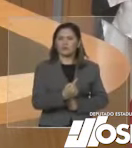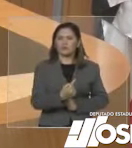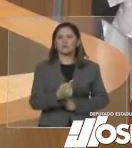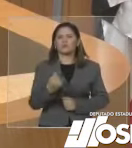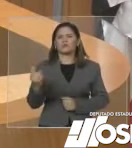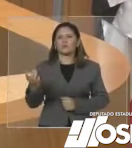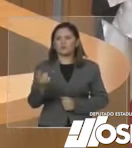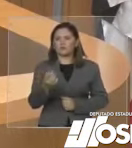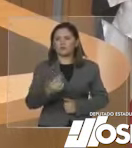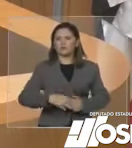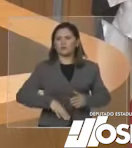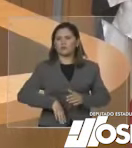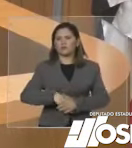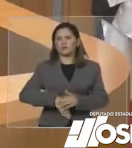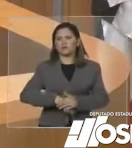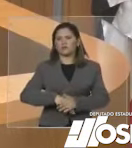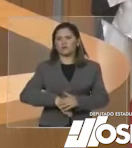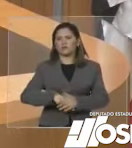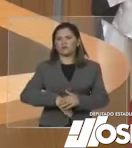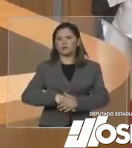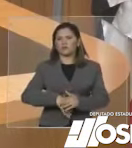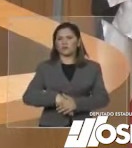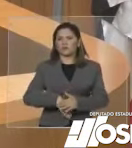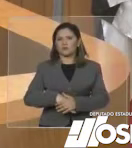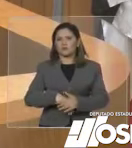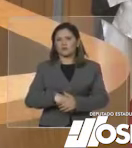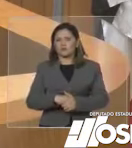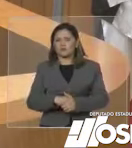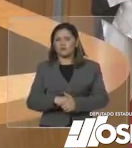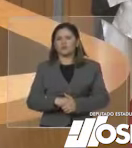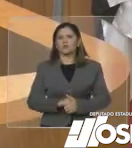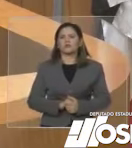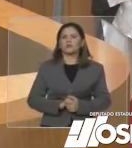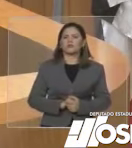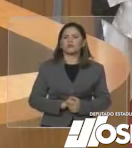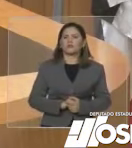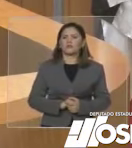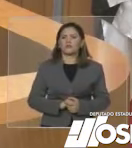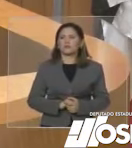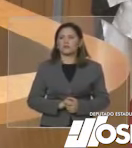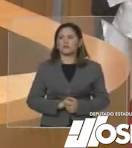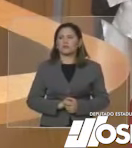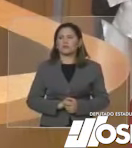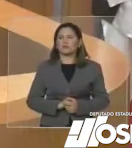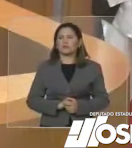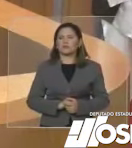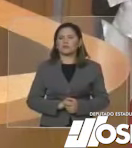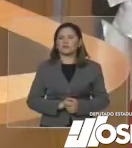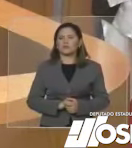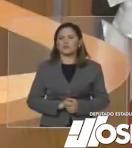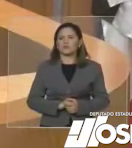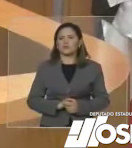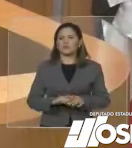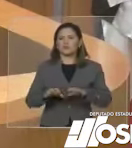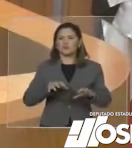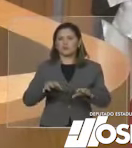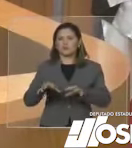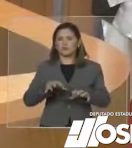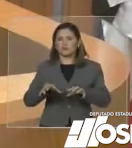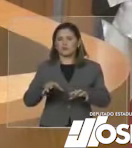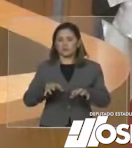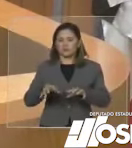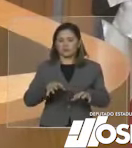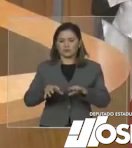jogador do Sampaio Corrêa juntaram força e acredito que a nossa maior